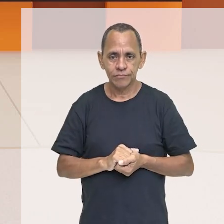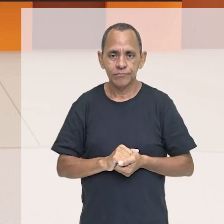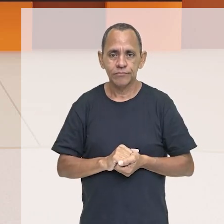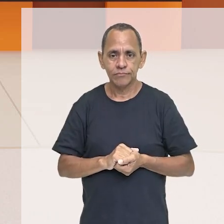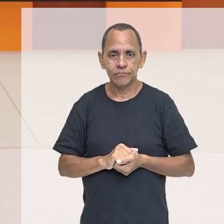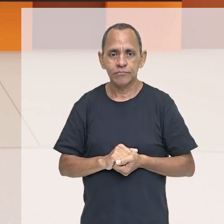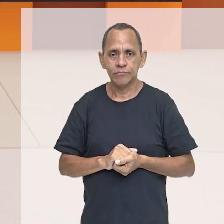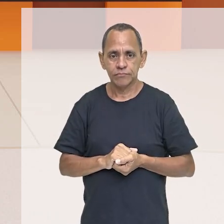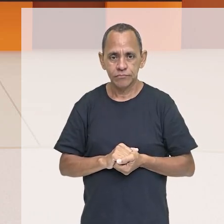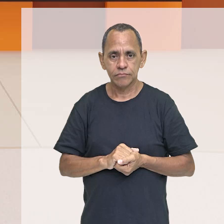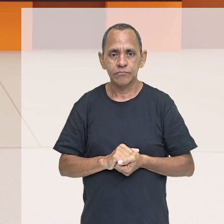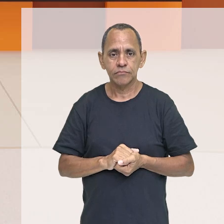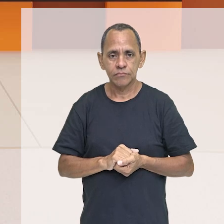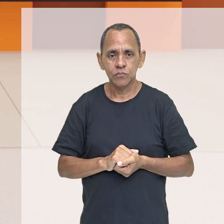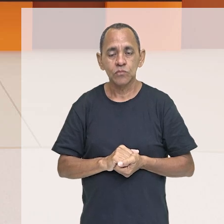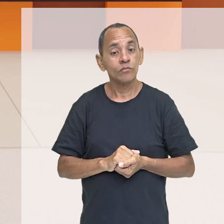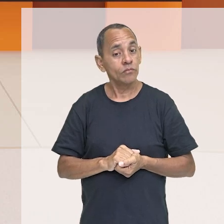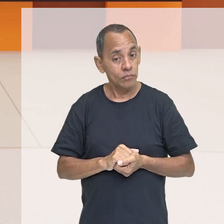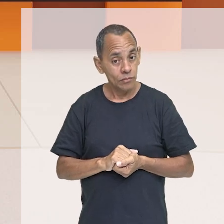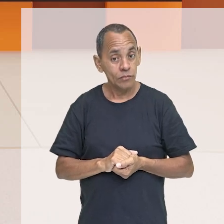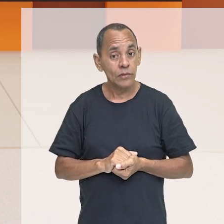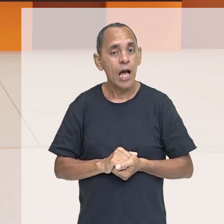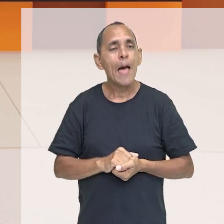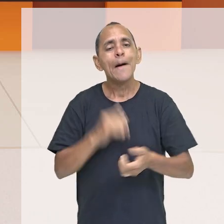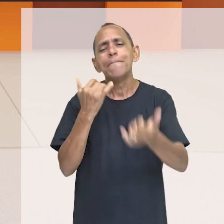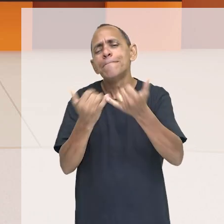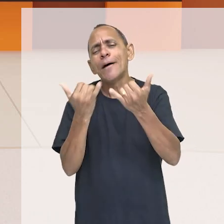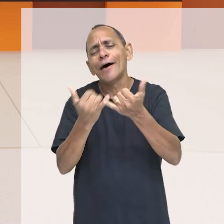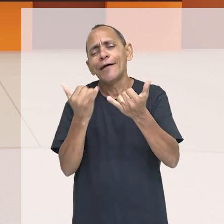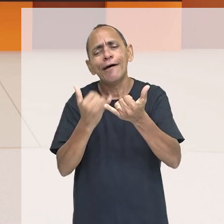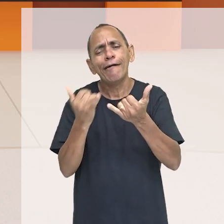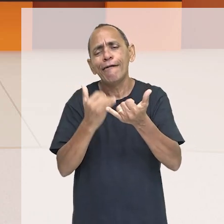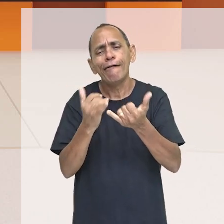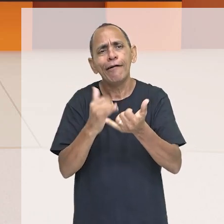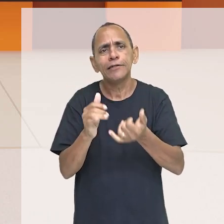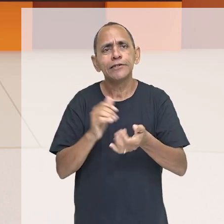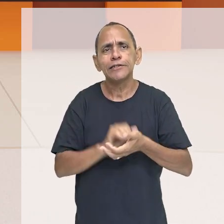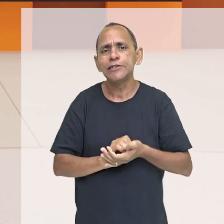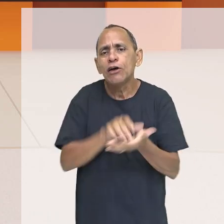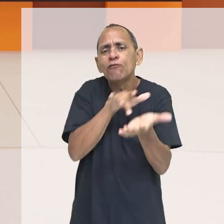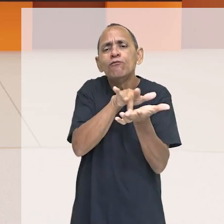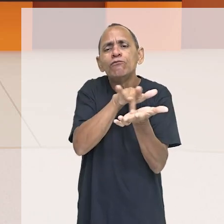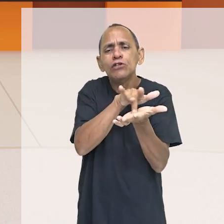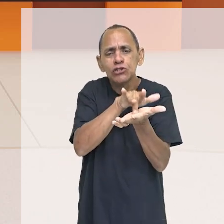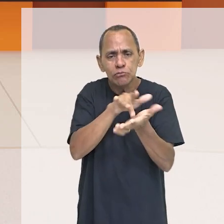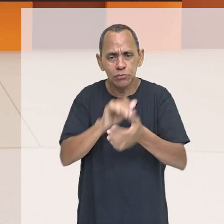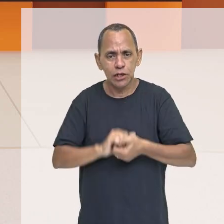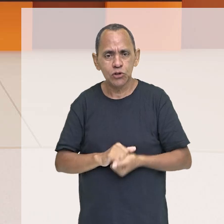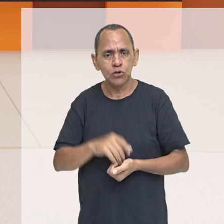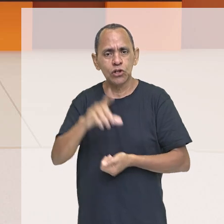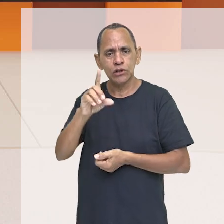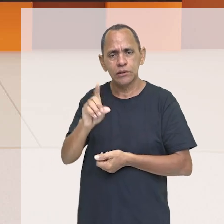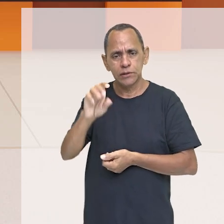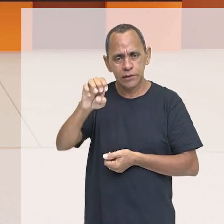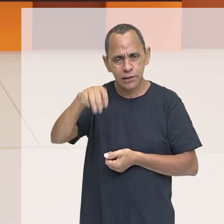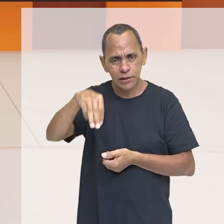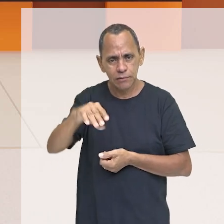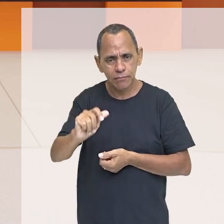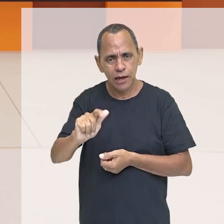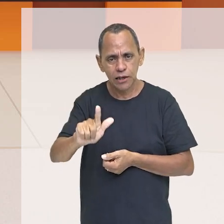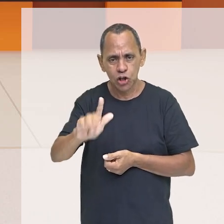ressaltar demagogia, esta associação de um sentido